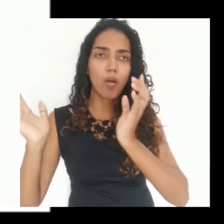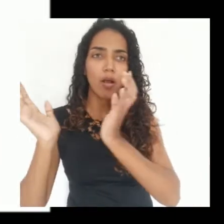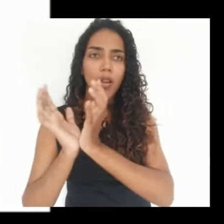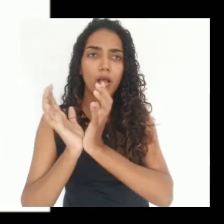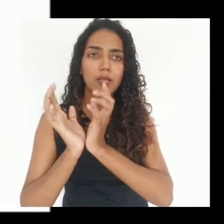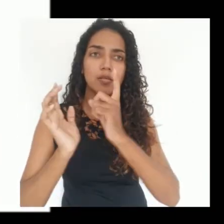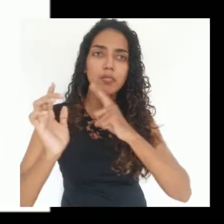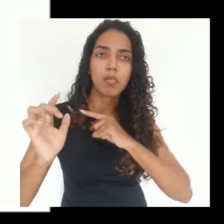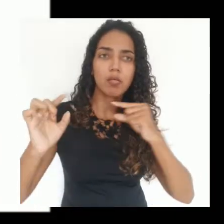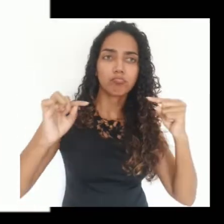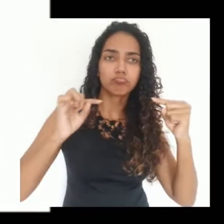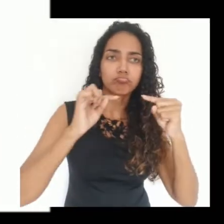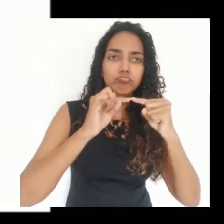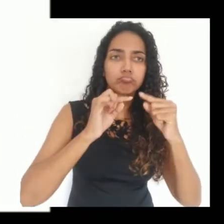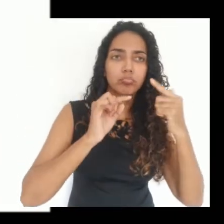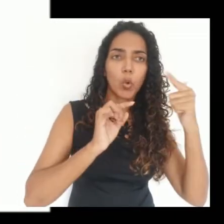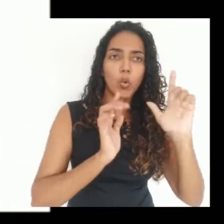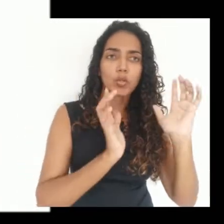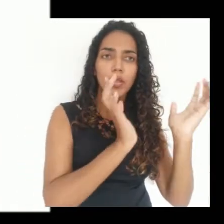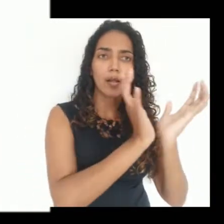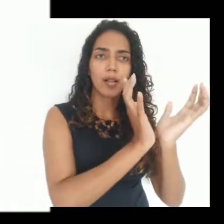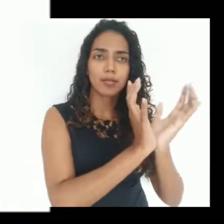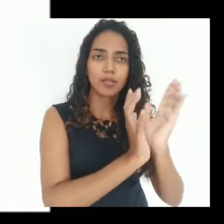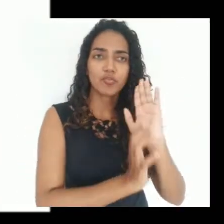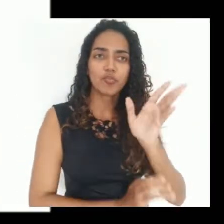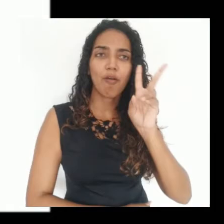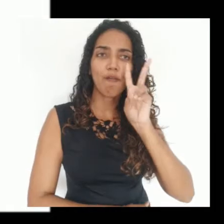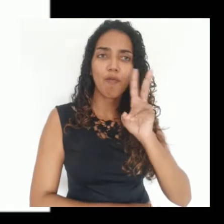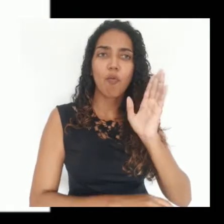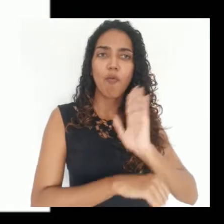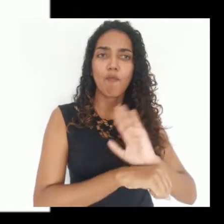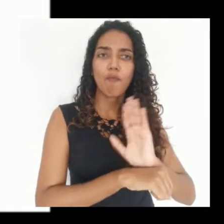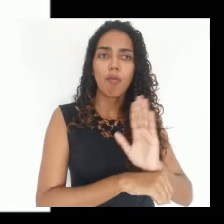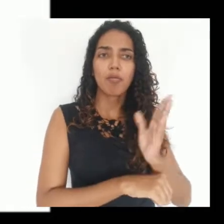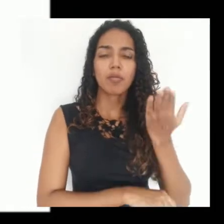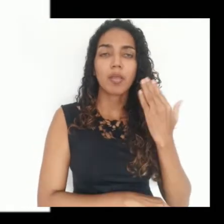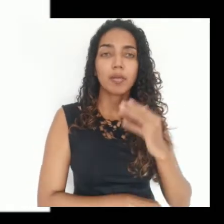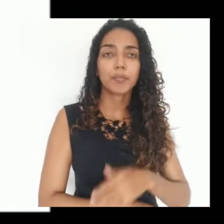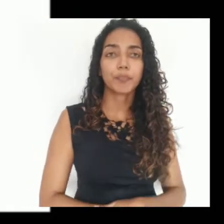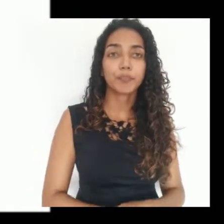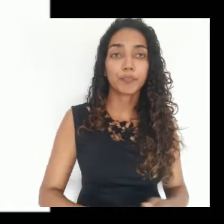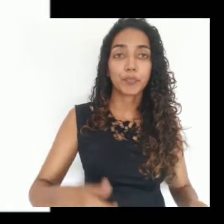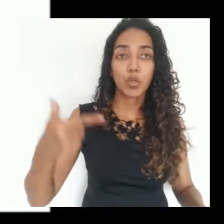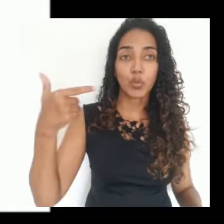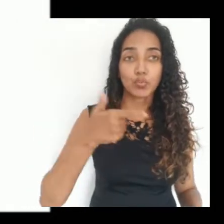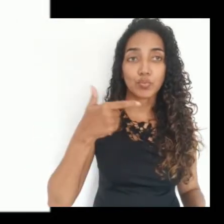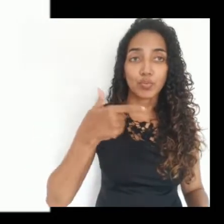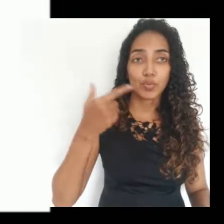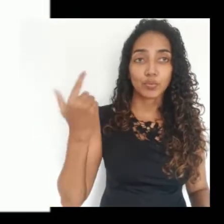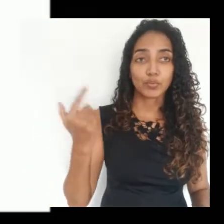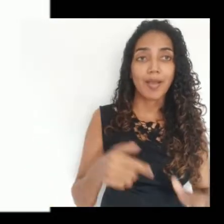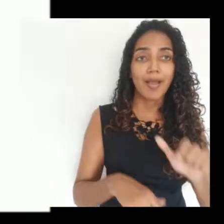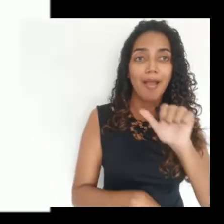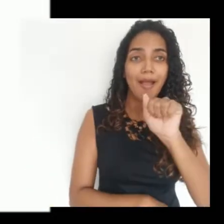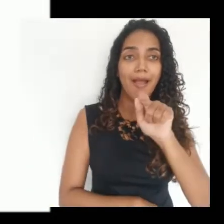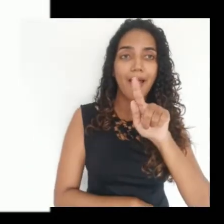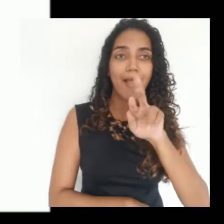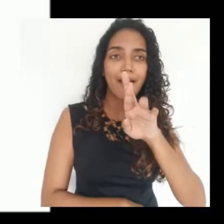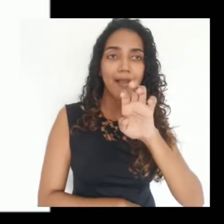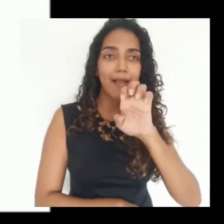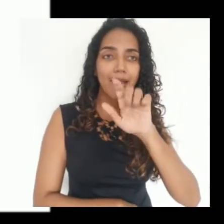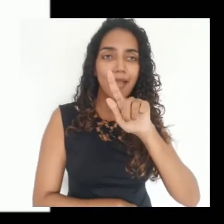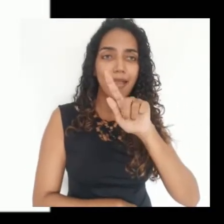exemplo já de um vídeo anterior. A agregação, se vocês perceberem, ele possui aqui um